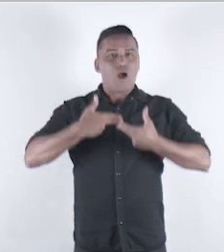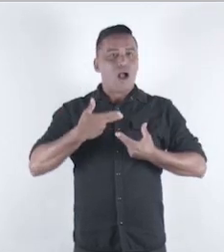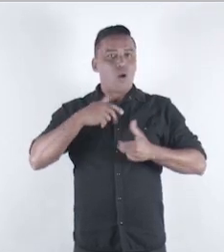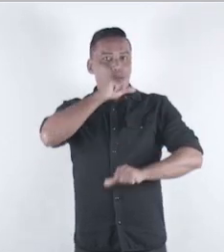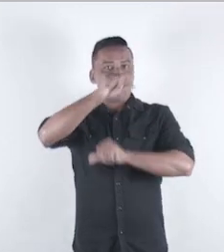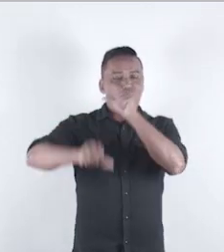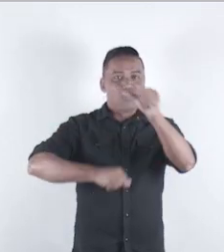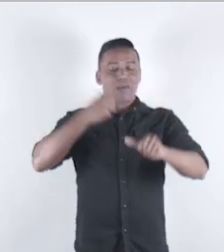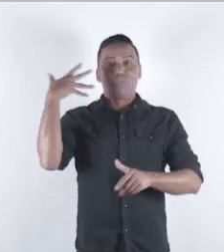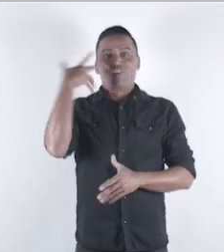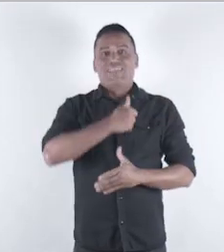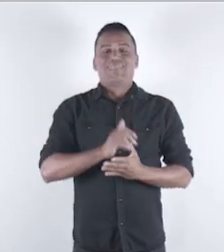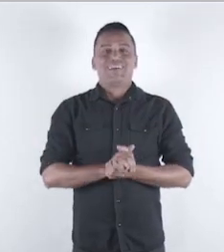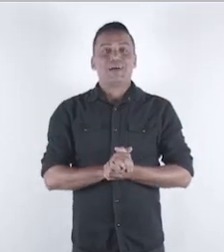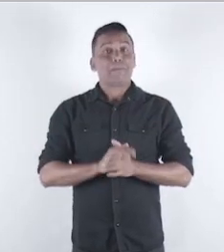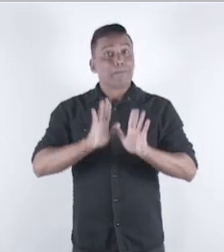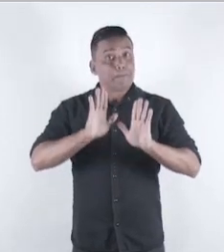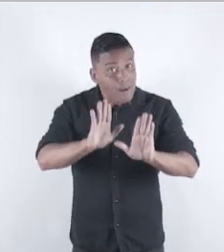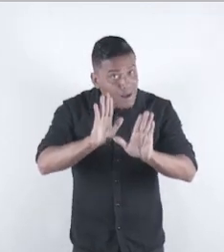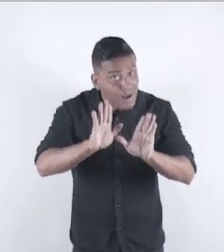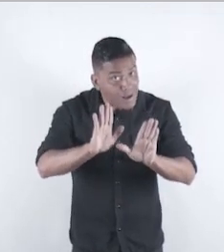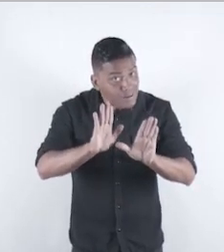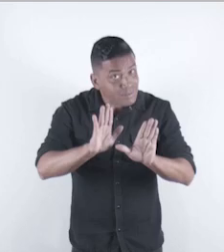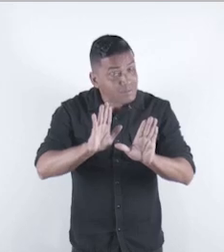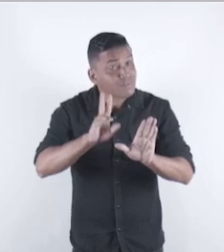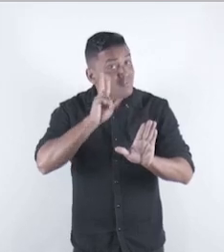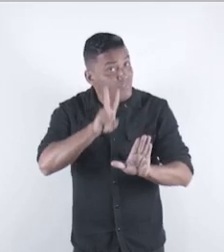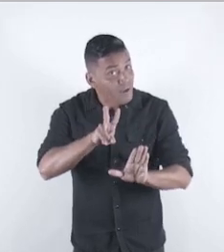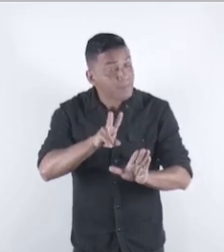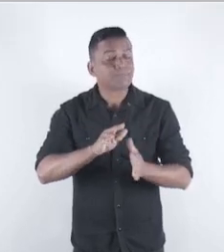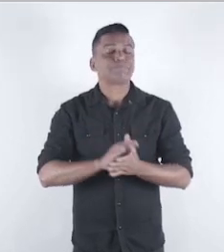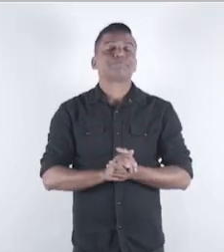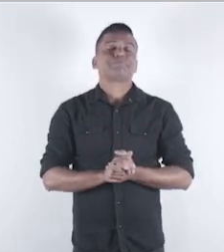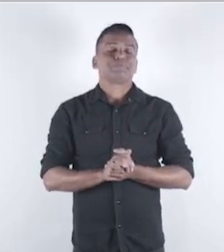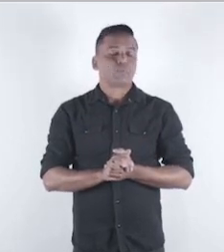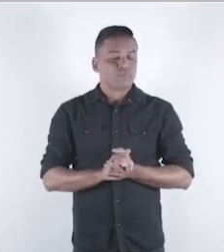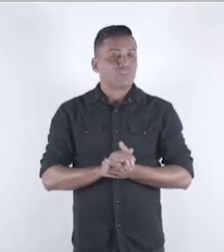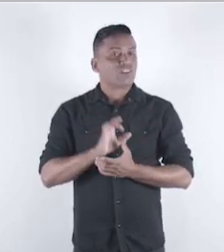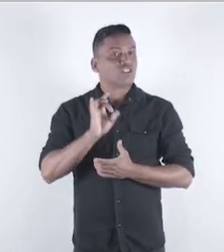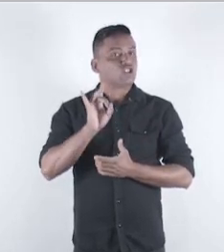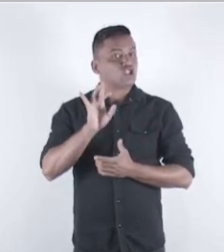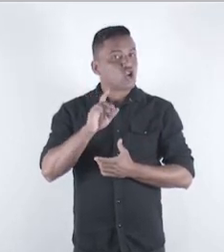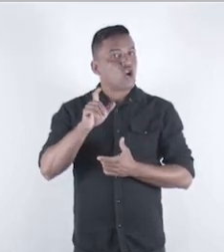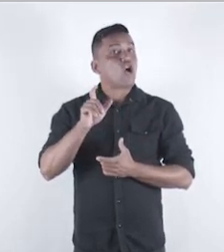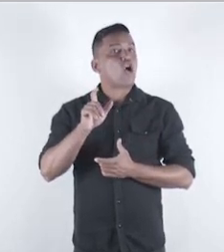eu. Mas, veja bem, ela é só para os